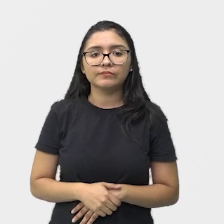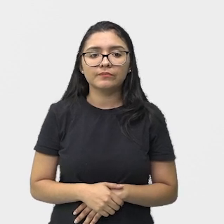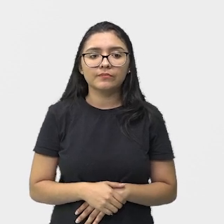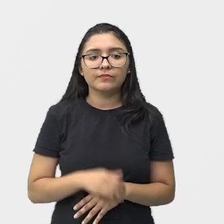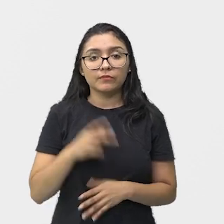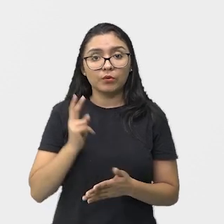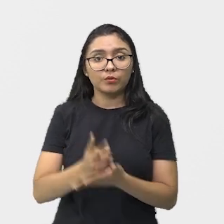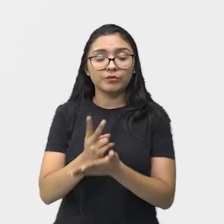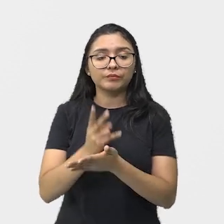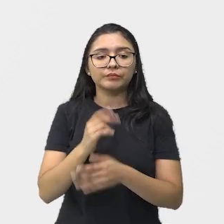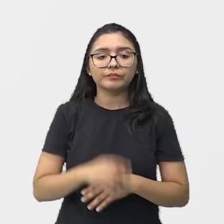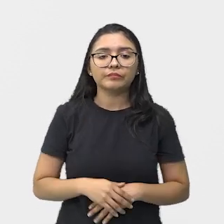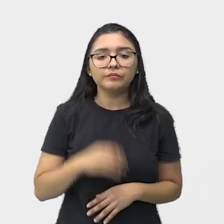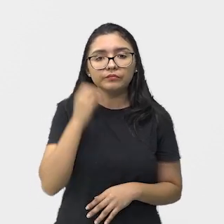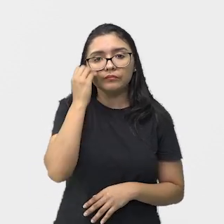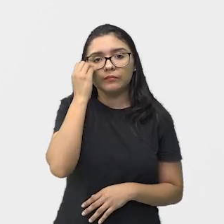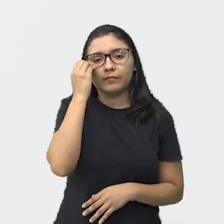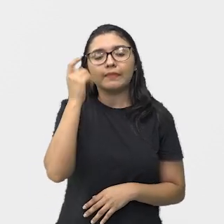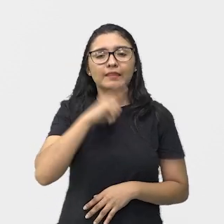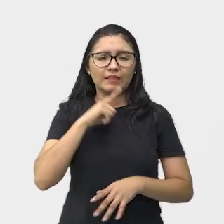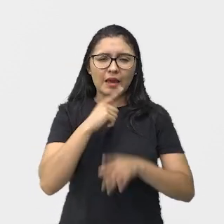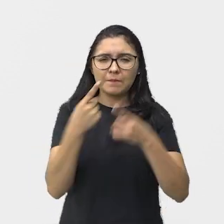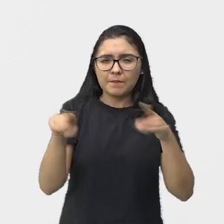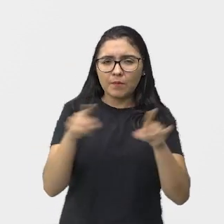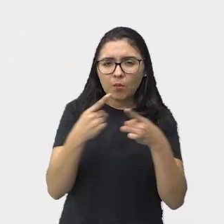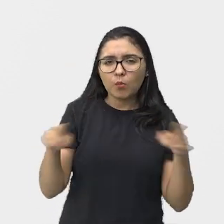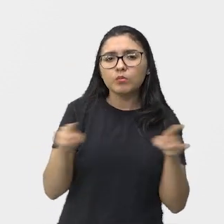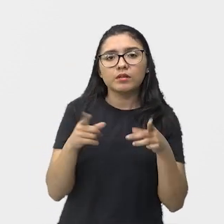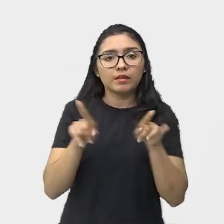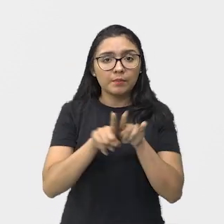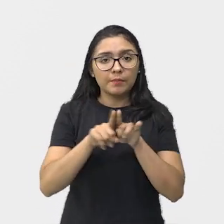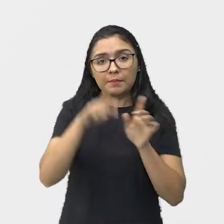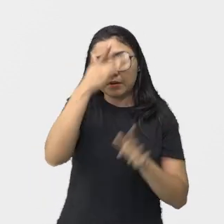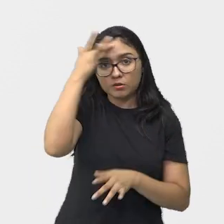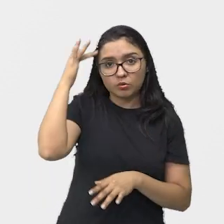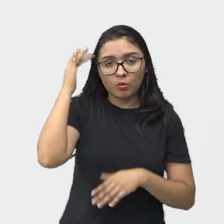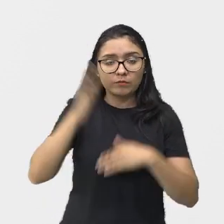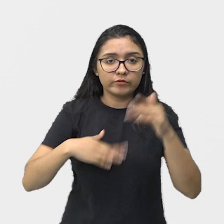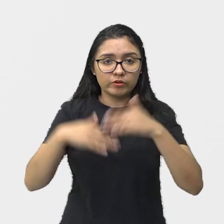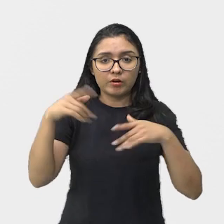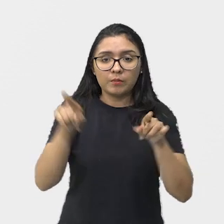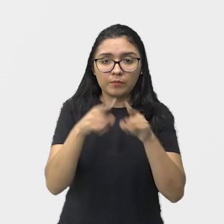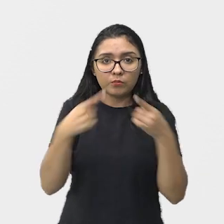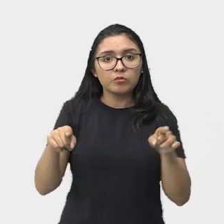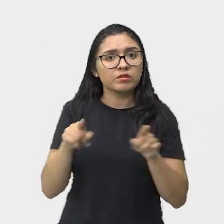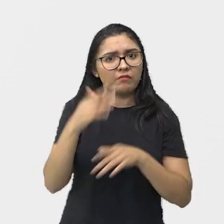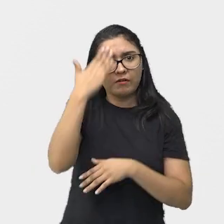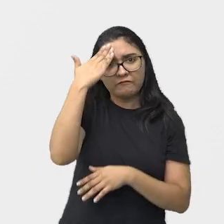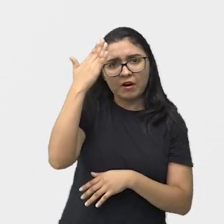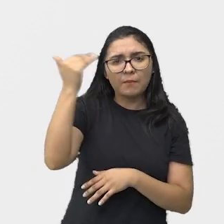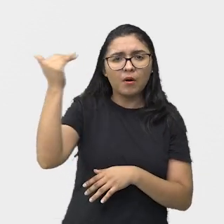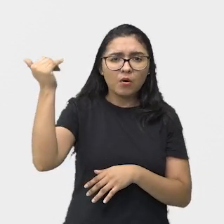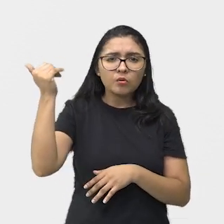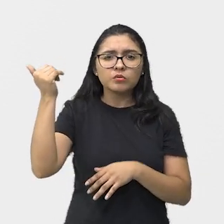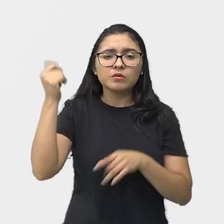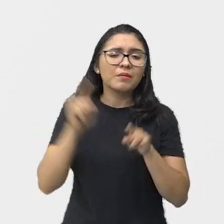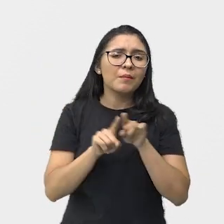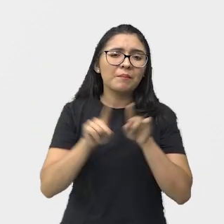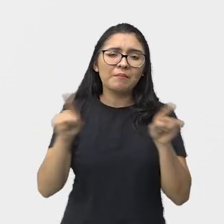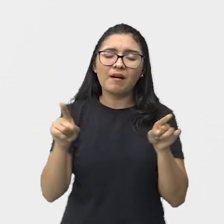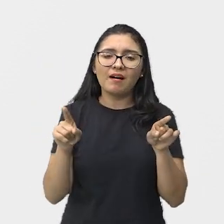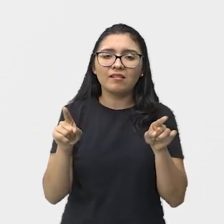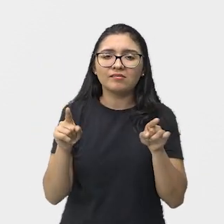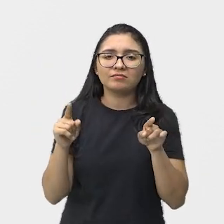desconsiderado. Continuando, existem músicas e músicos que fazem sucesso comercialmente, mas que não tem nada